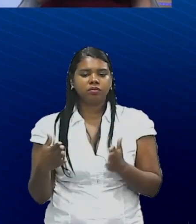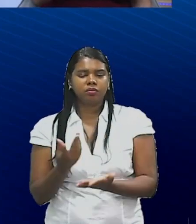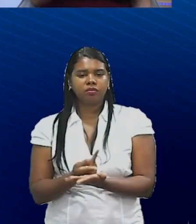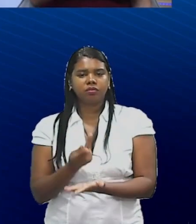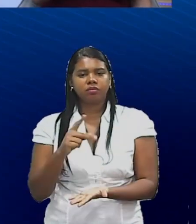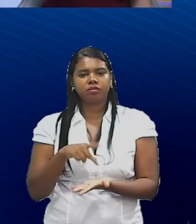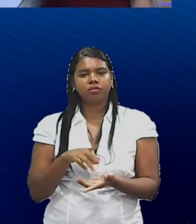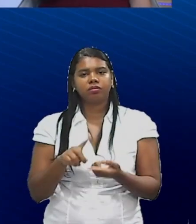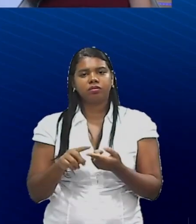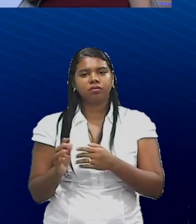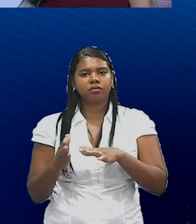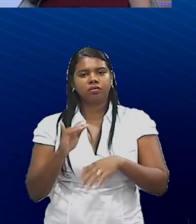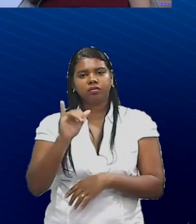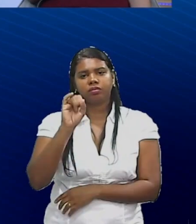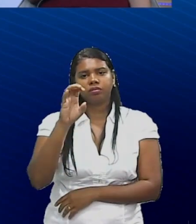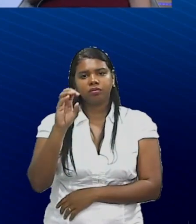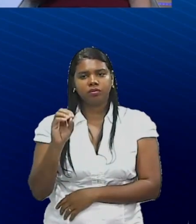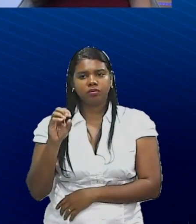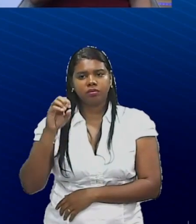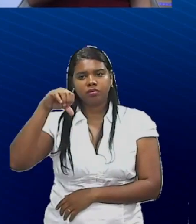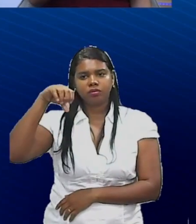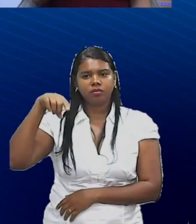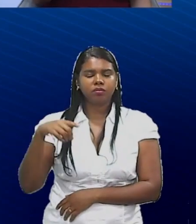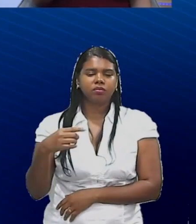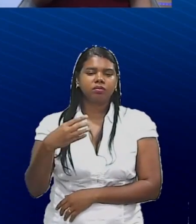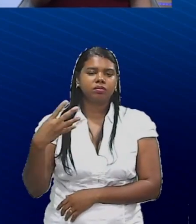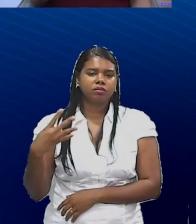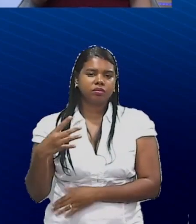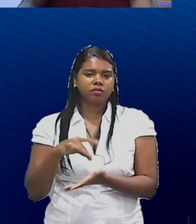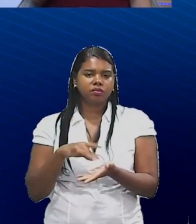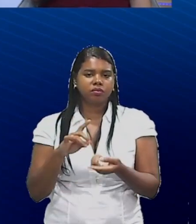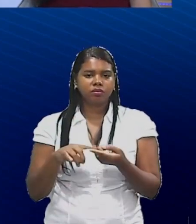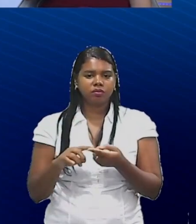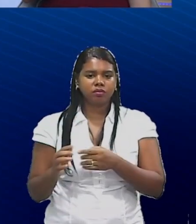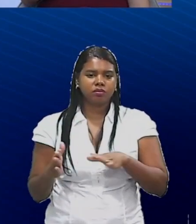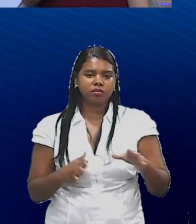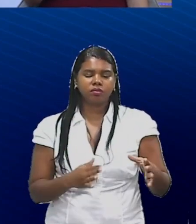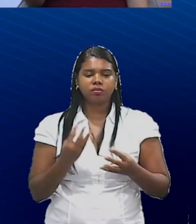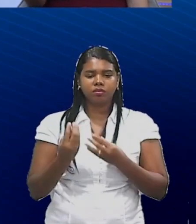E a outra ISO é a 9004, tá? Essa 9004 é